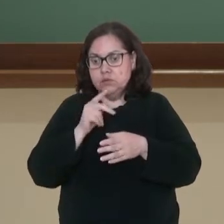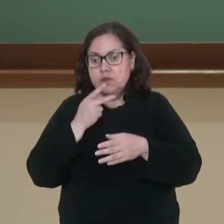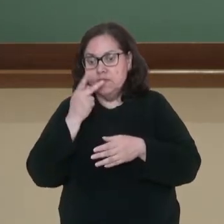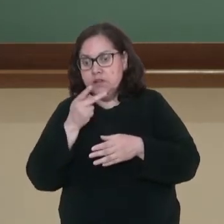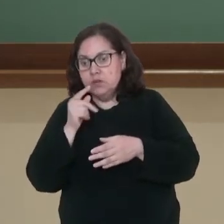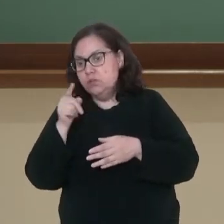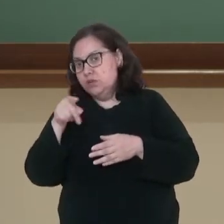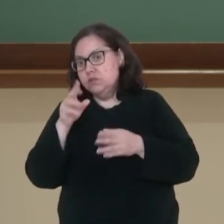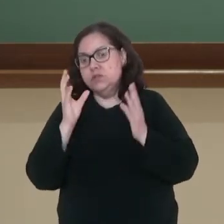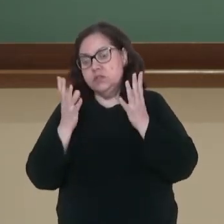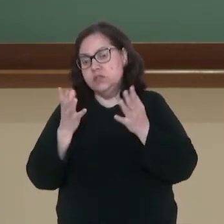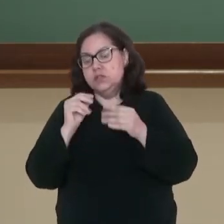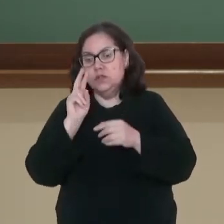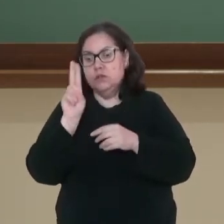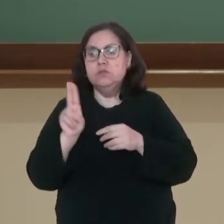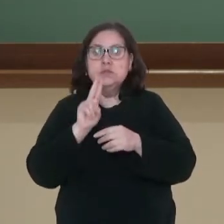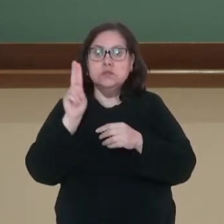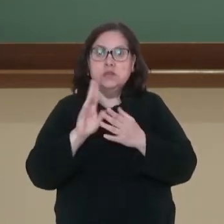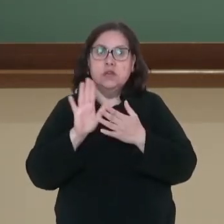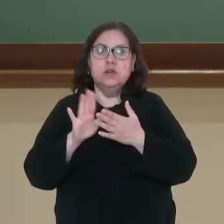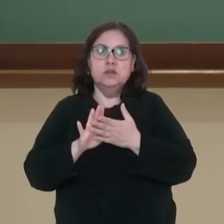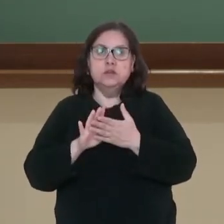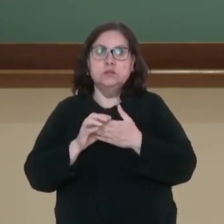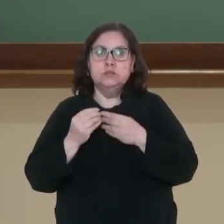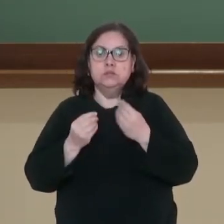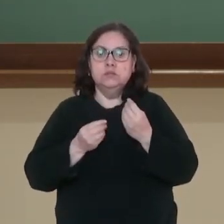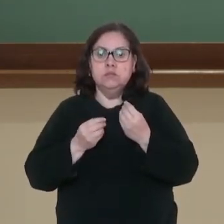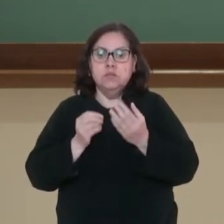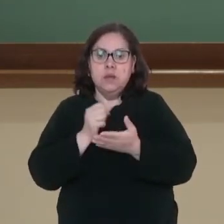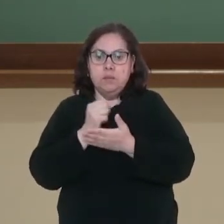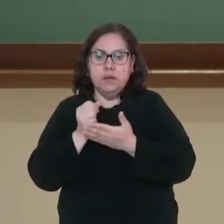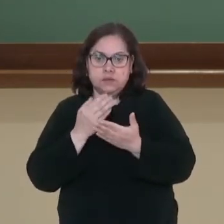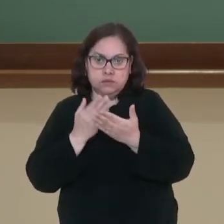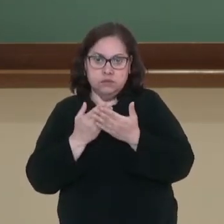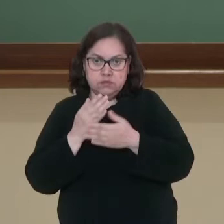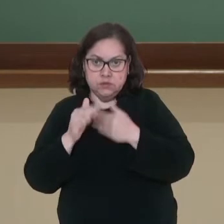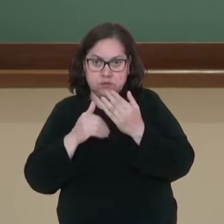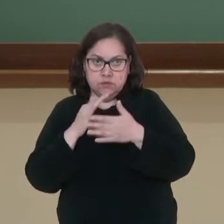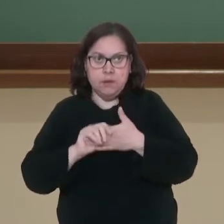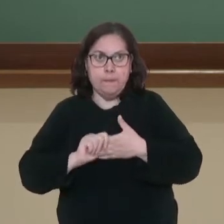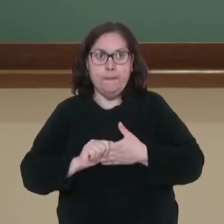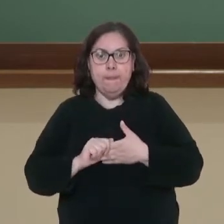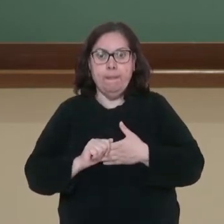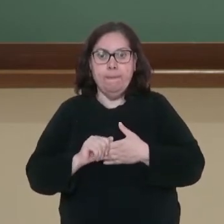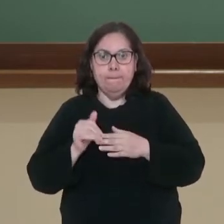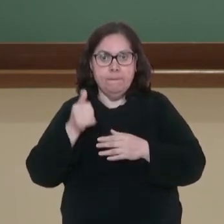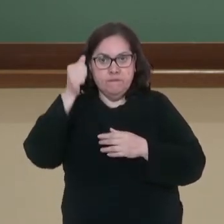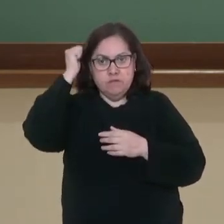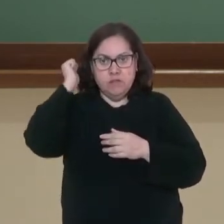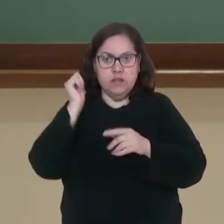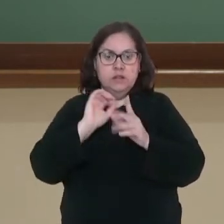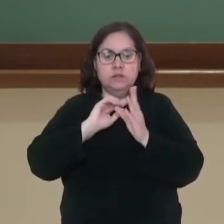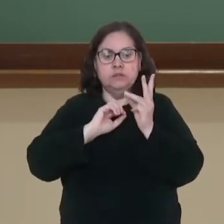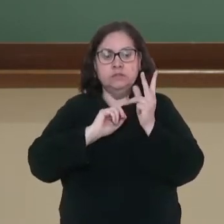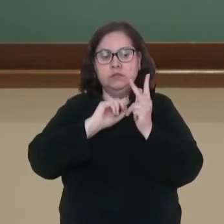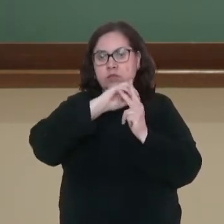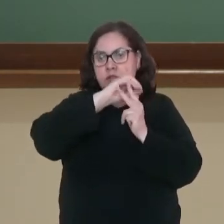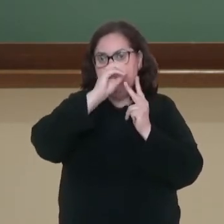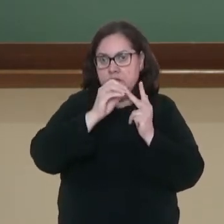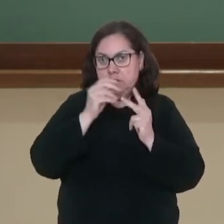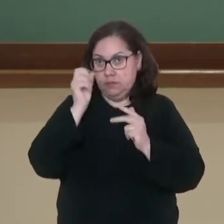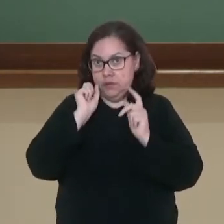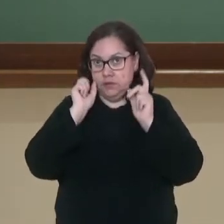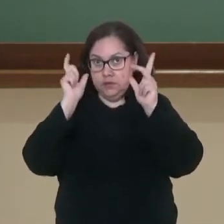mesmo você utilizar ali como uma base para você desenvolver no teu vestibular, no teu Enem, mas presta